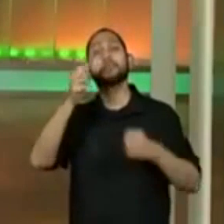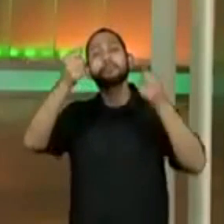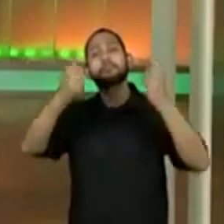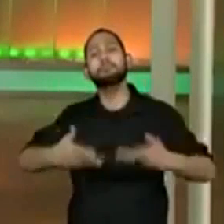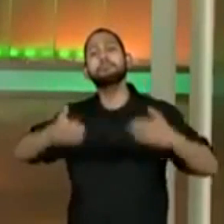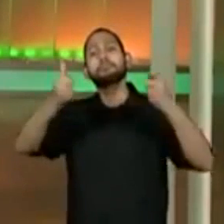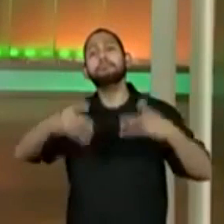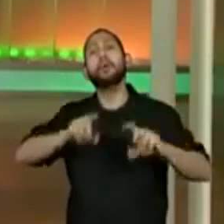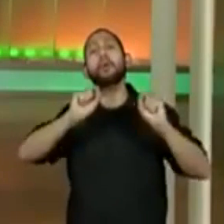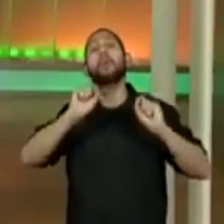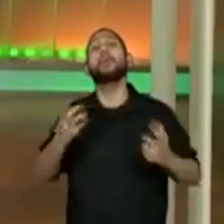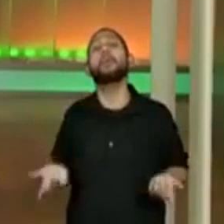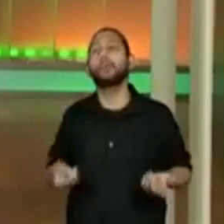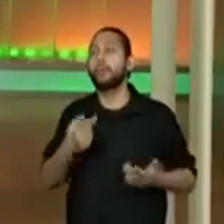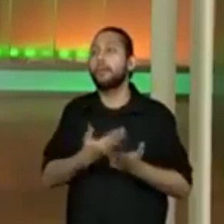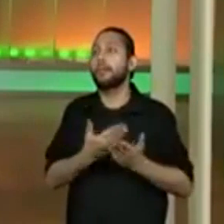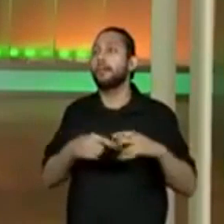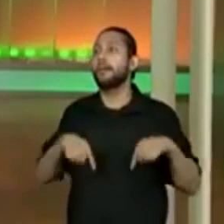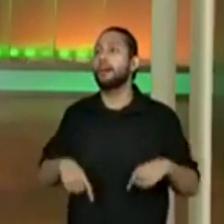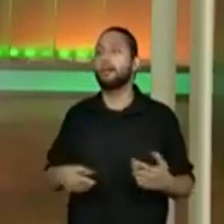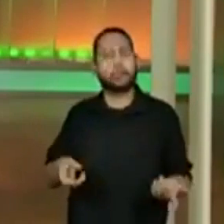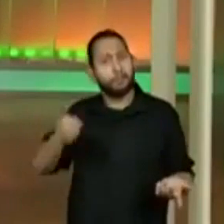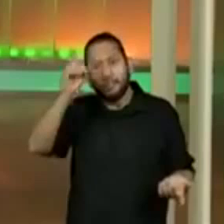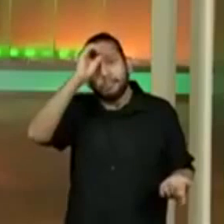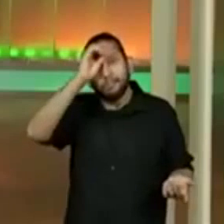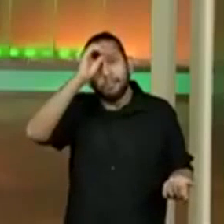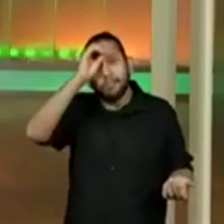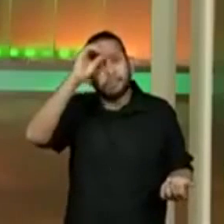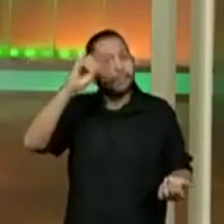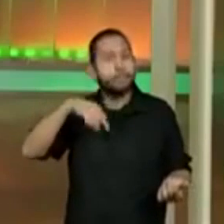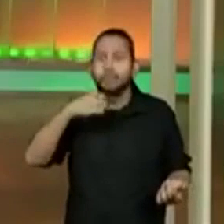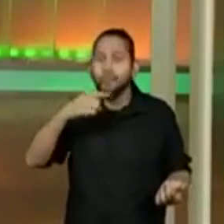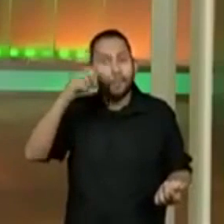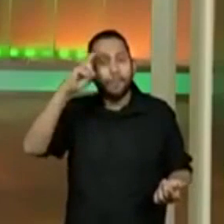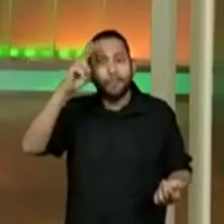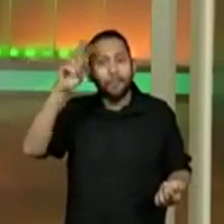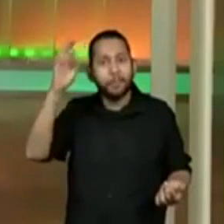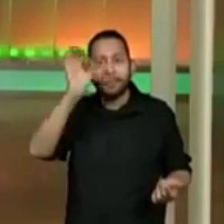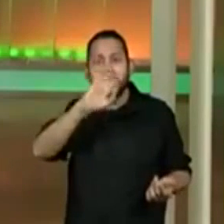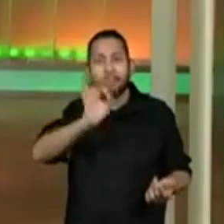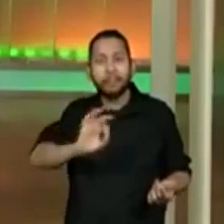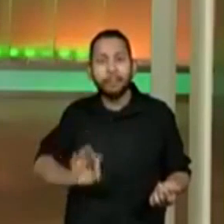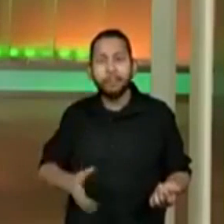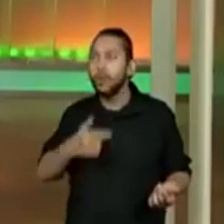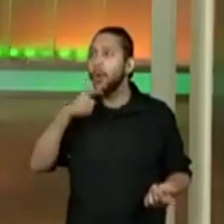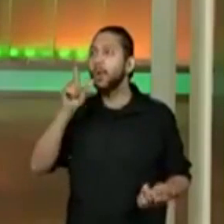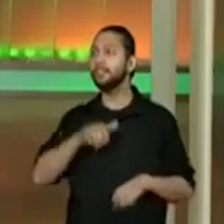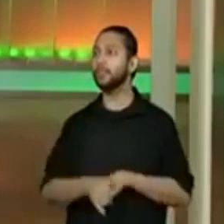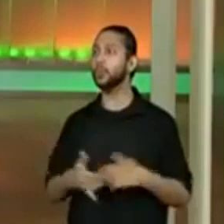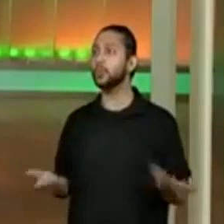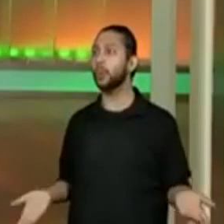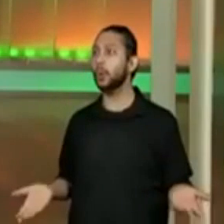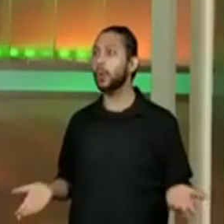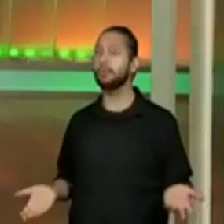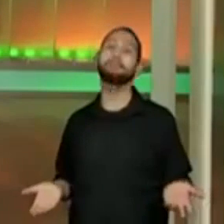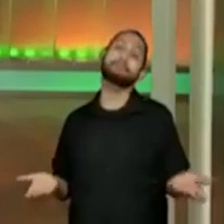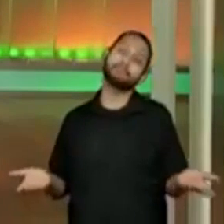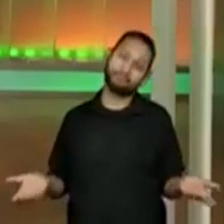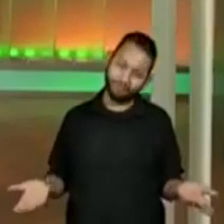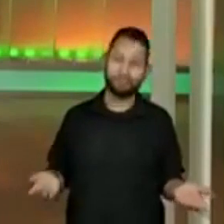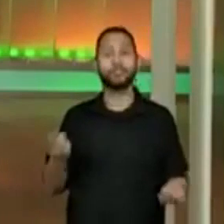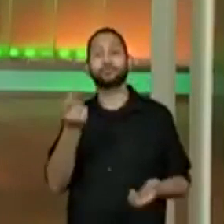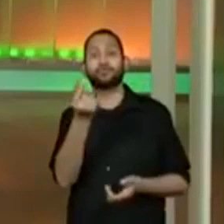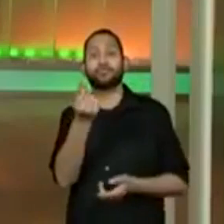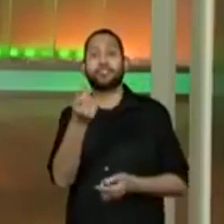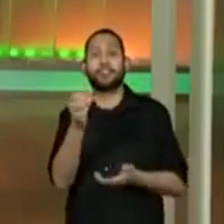E aí, galera? Ninguém lembra? Será que ninguém estava aqui ontem? Matemática, sistema monetário,